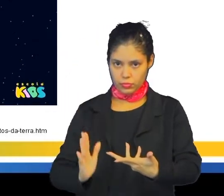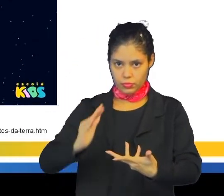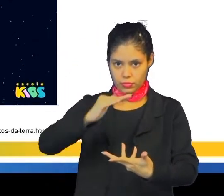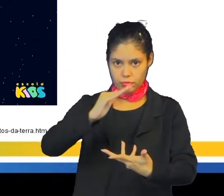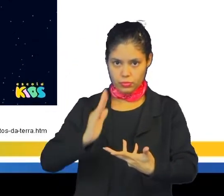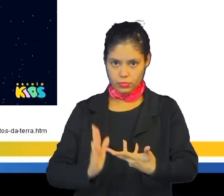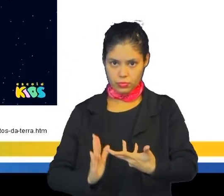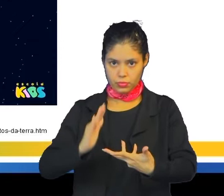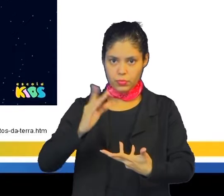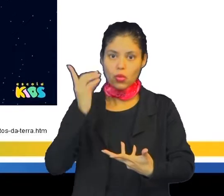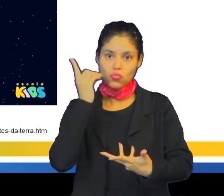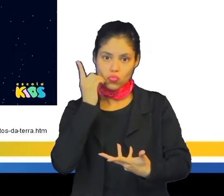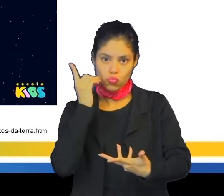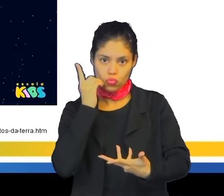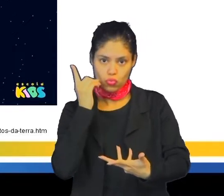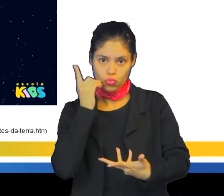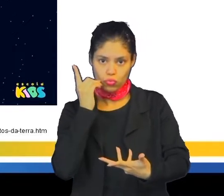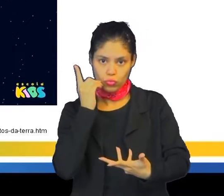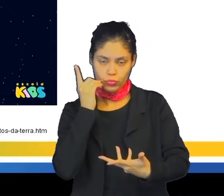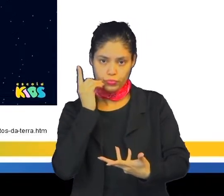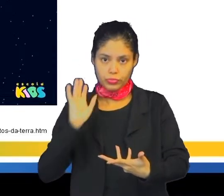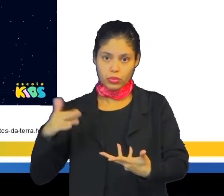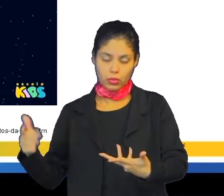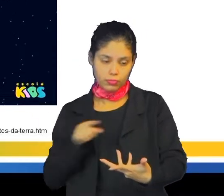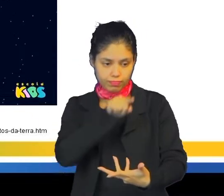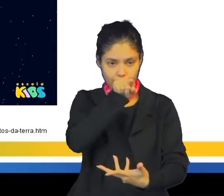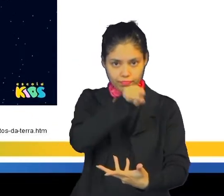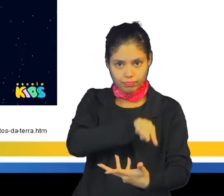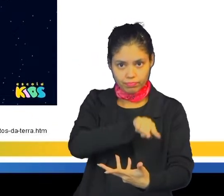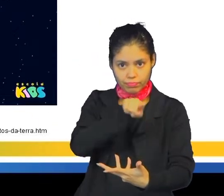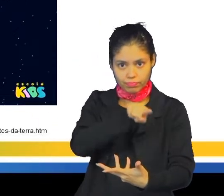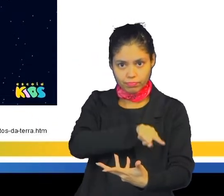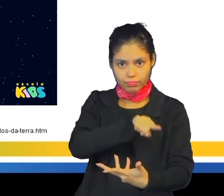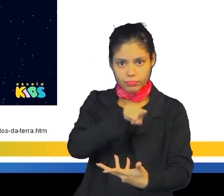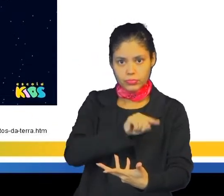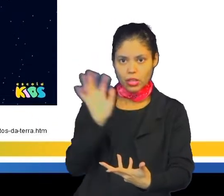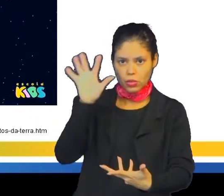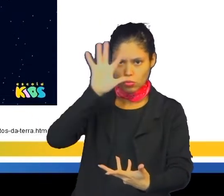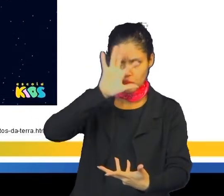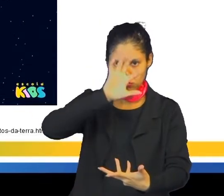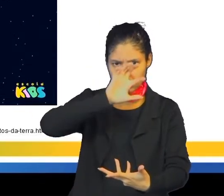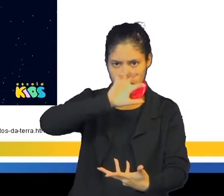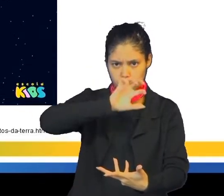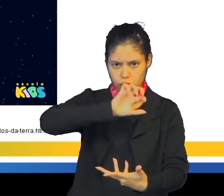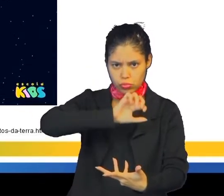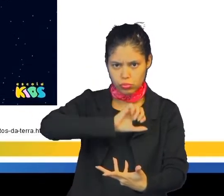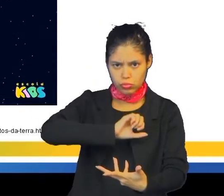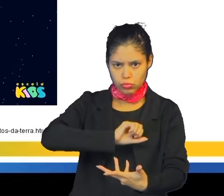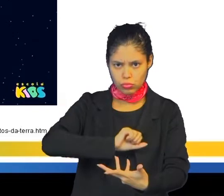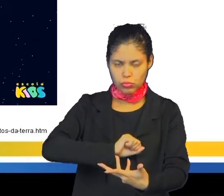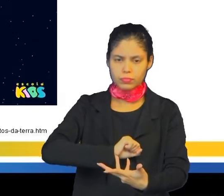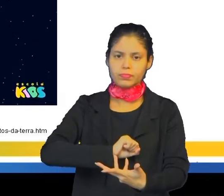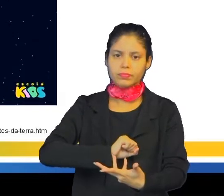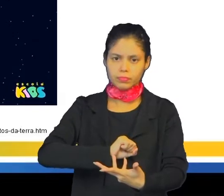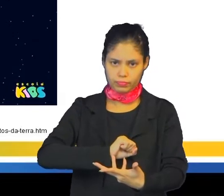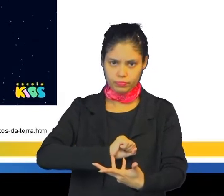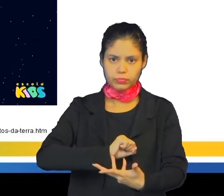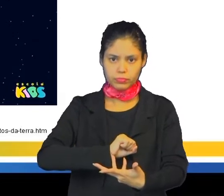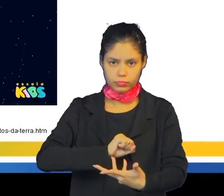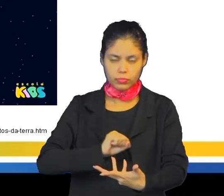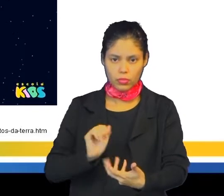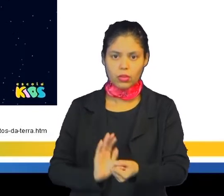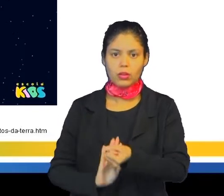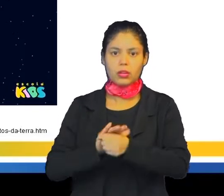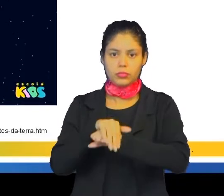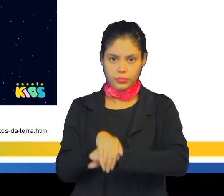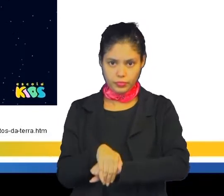terra nós temos aí o dia quando os raios solares estão opostos ou seja eles estão pegando em um lado da do planeta